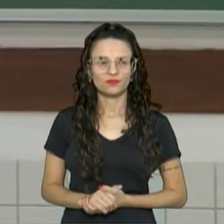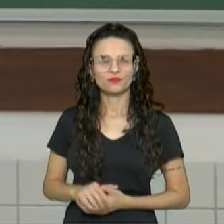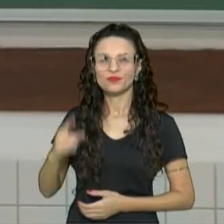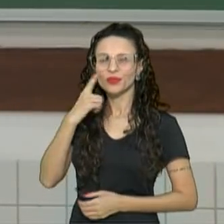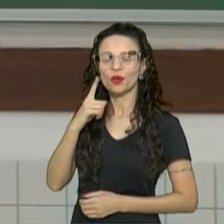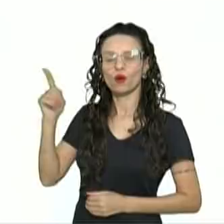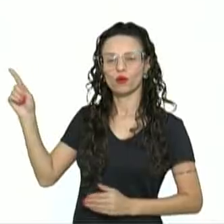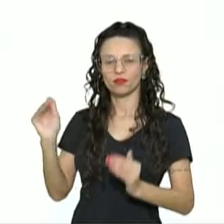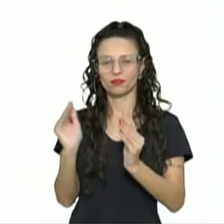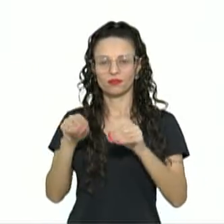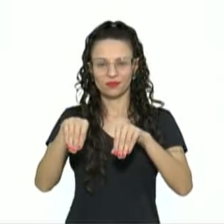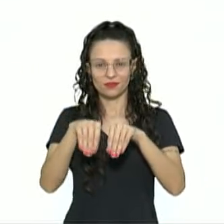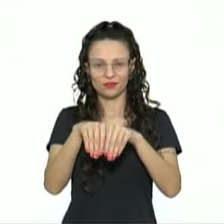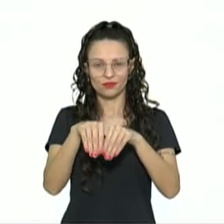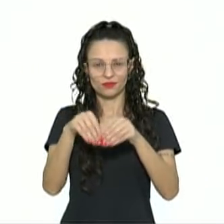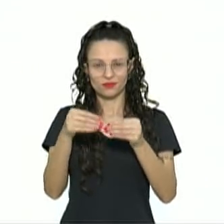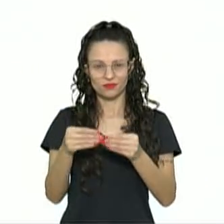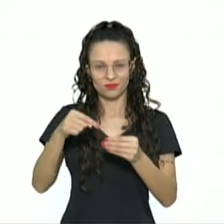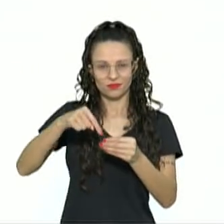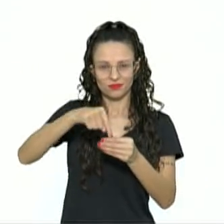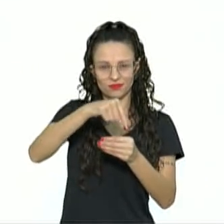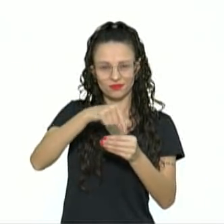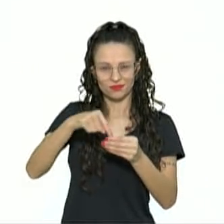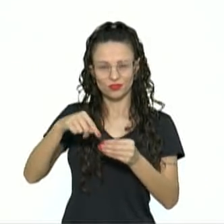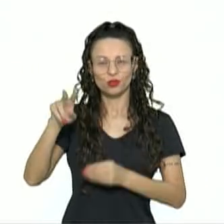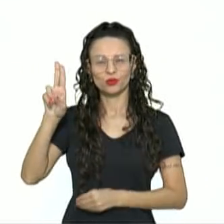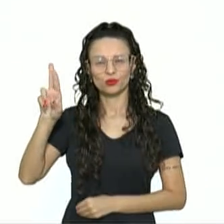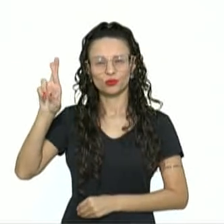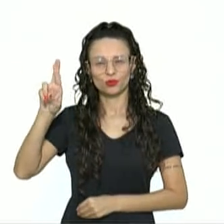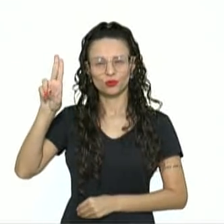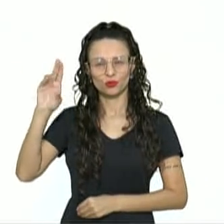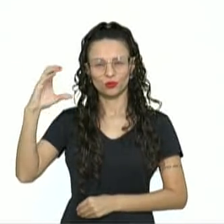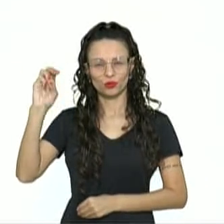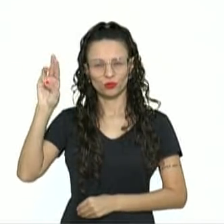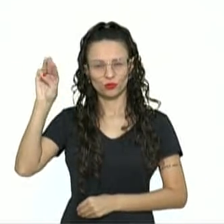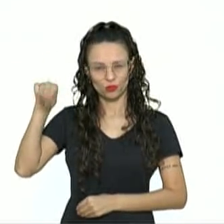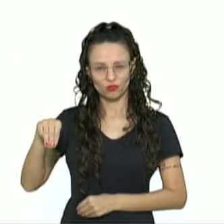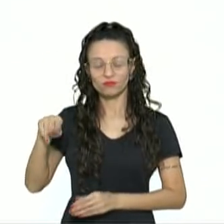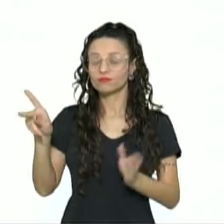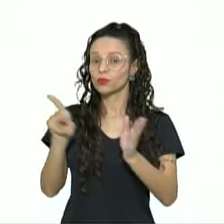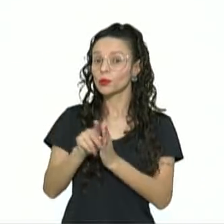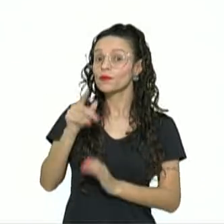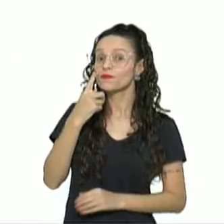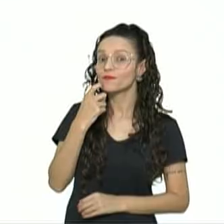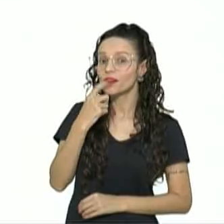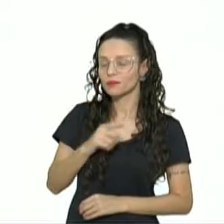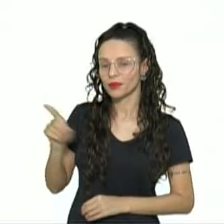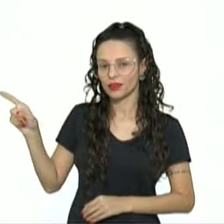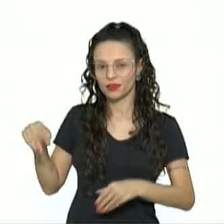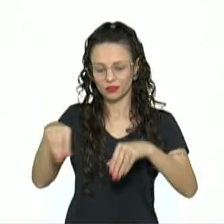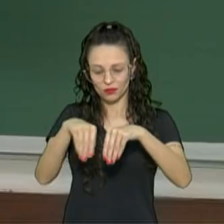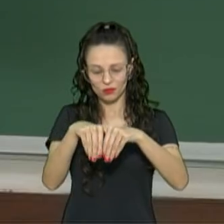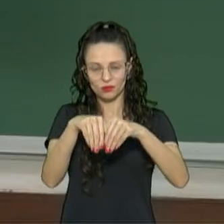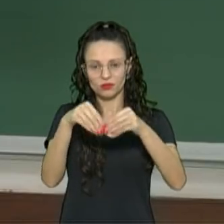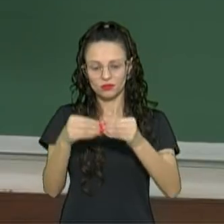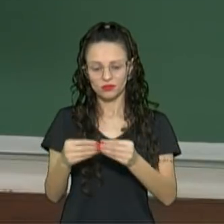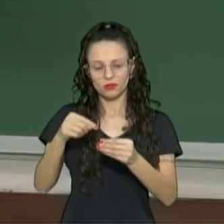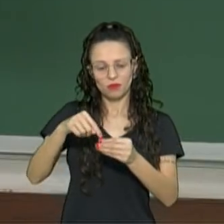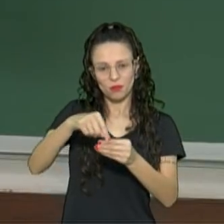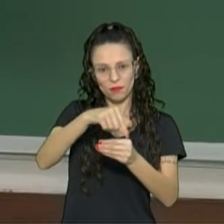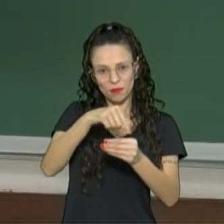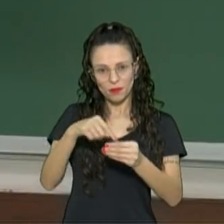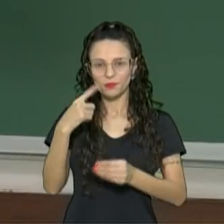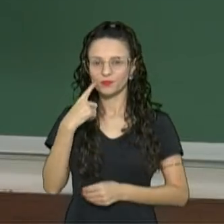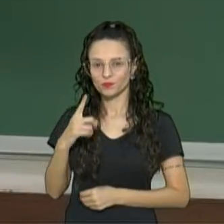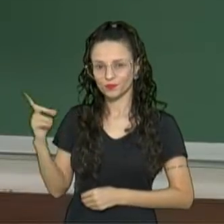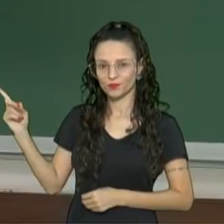Então, aqui, ó, a planta, né, o urucum, para ser retirado o vermelho, né? Então, observe aqui como que é essa